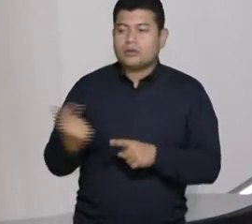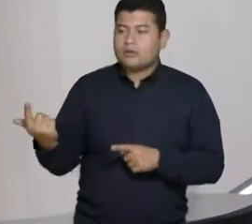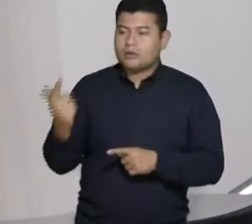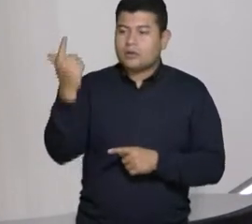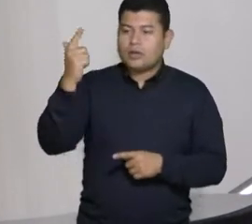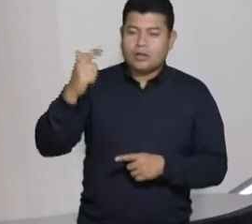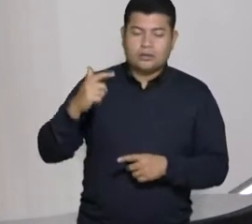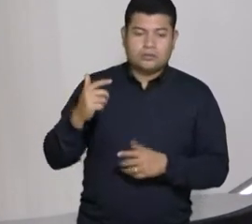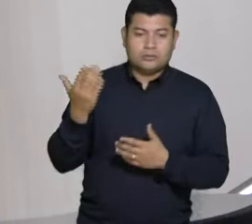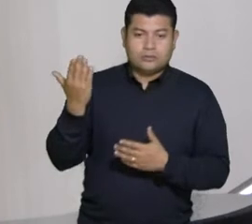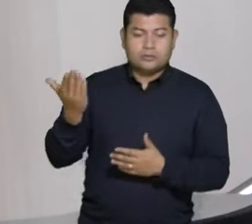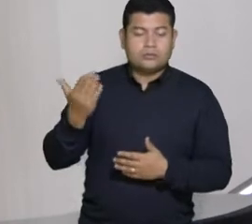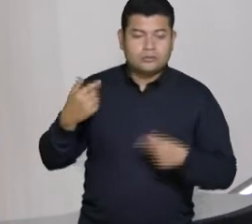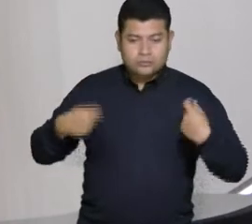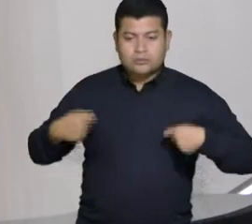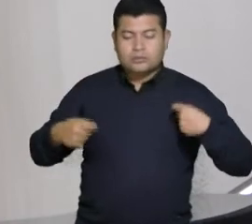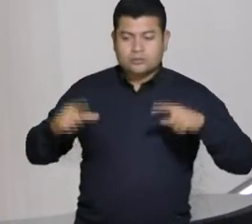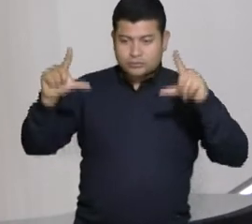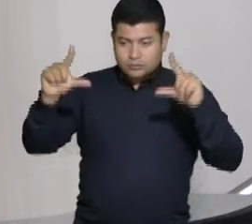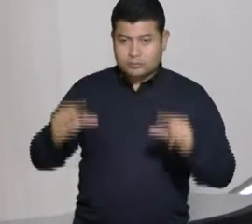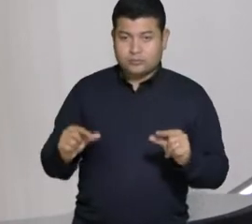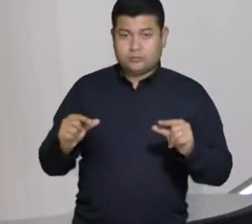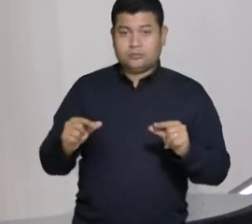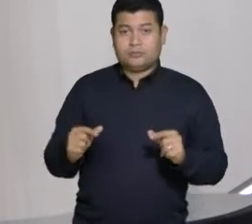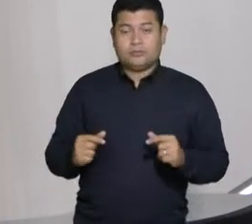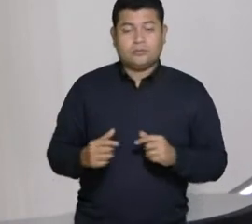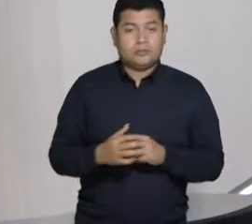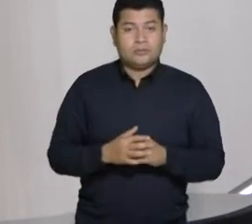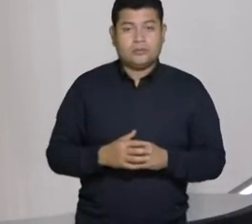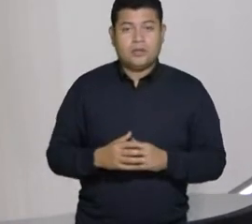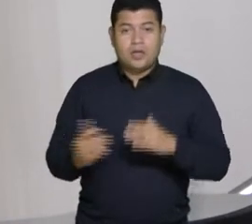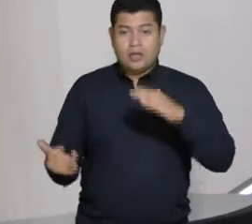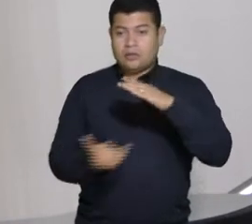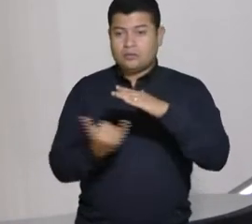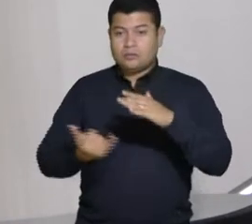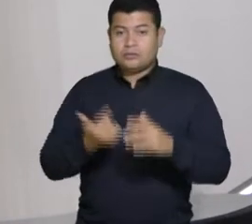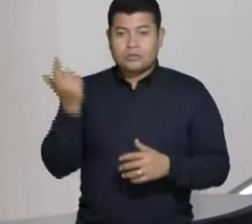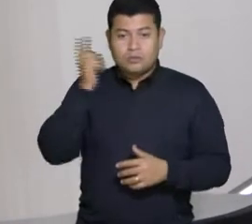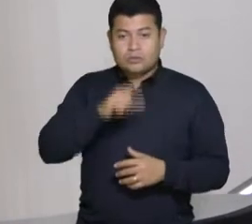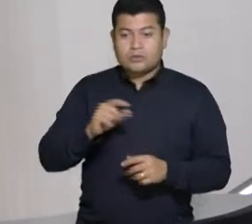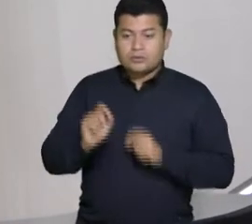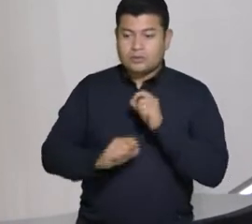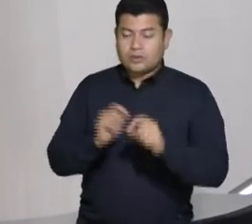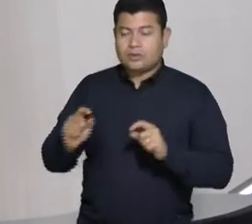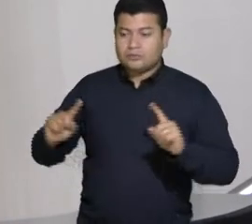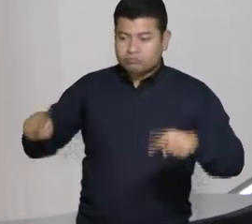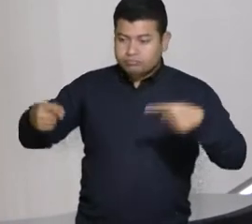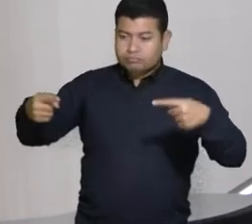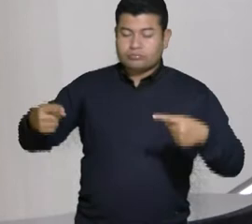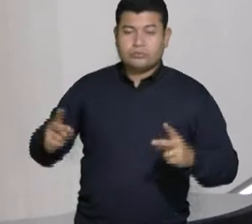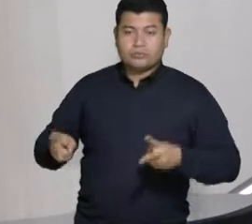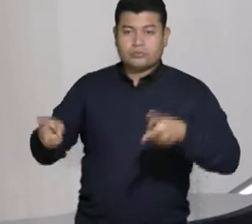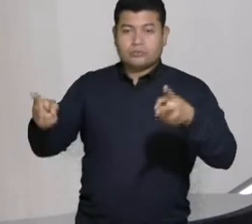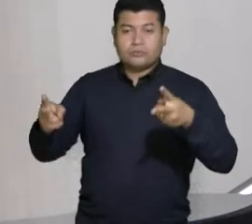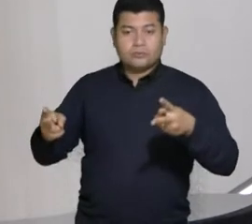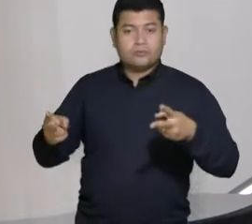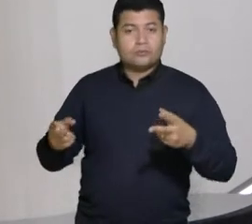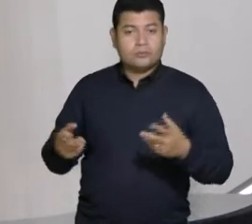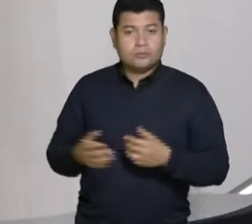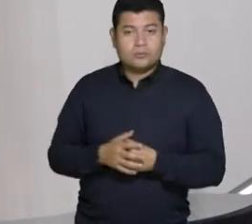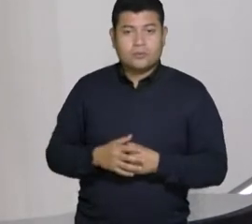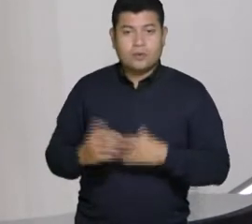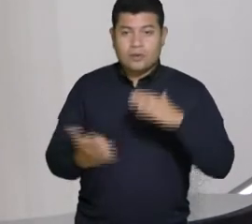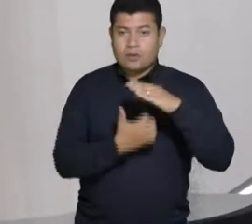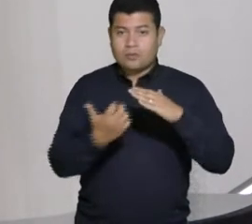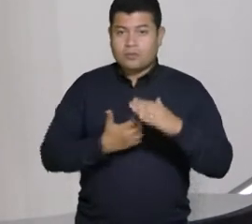tão necessário à a indústria Catarinense para que ela tem a competitividade de mercado né as empresas estão fechando